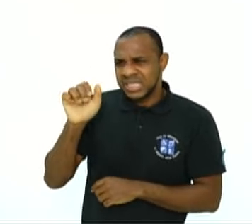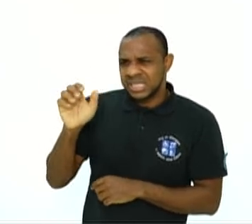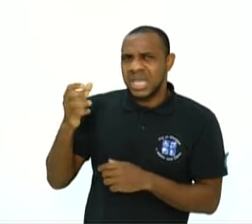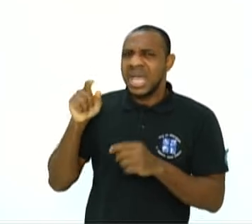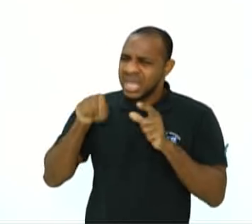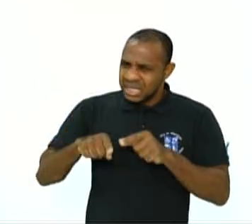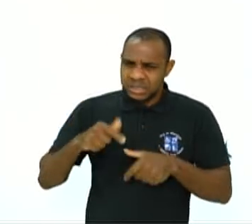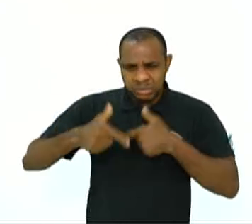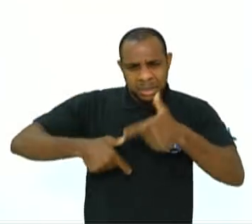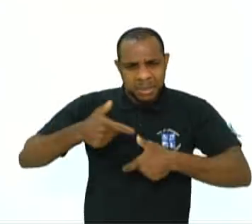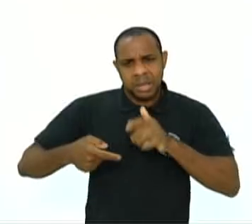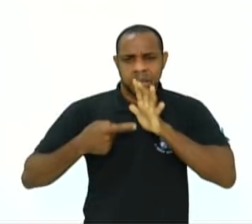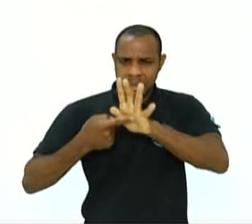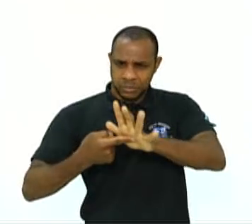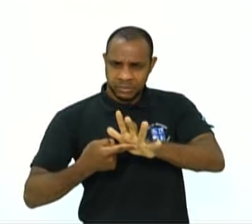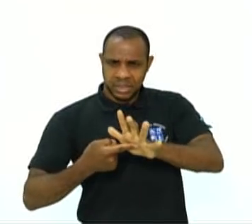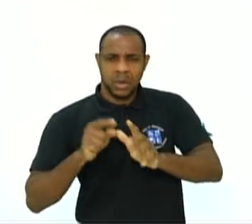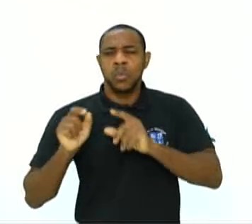volto.